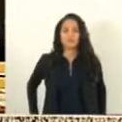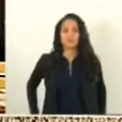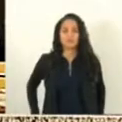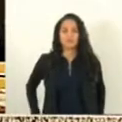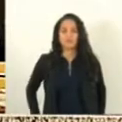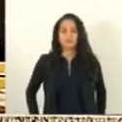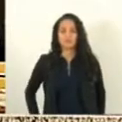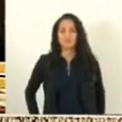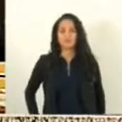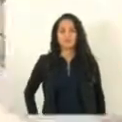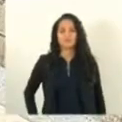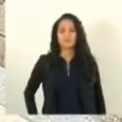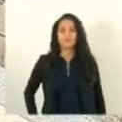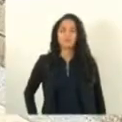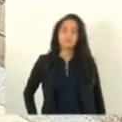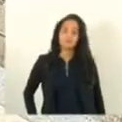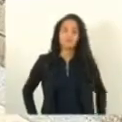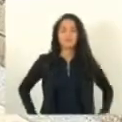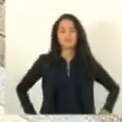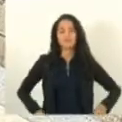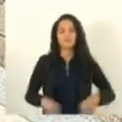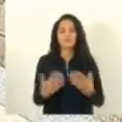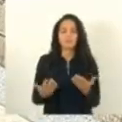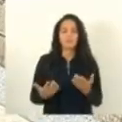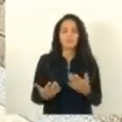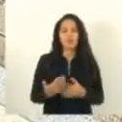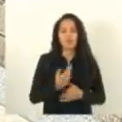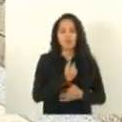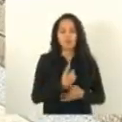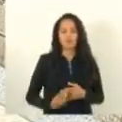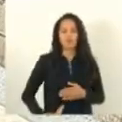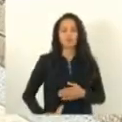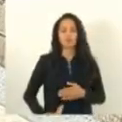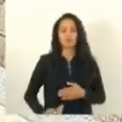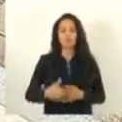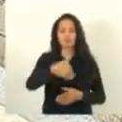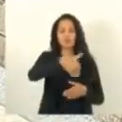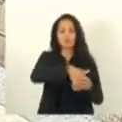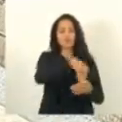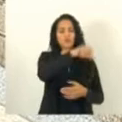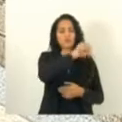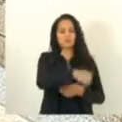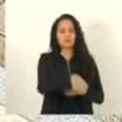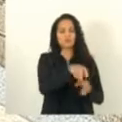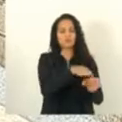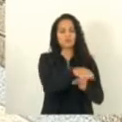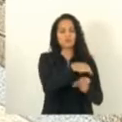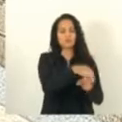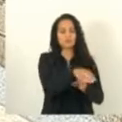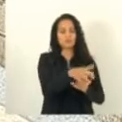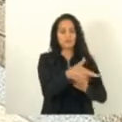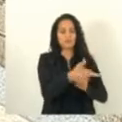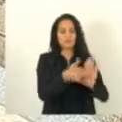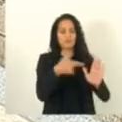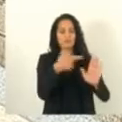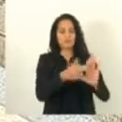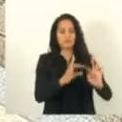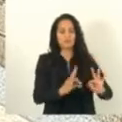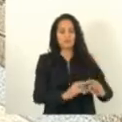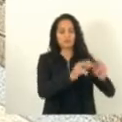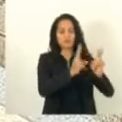Senhor presidente, a liderança de governo encaminha voto sim pela manutenção do veto total.